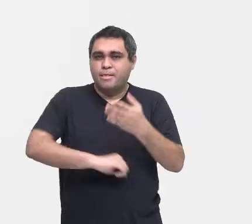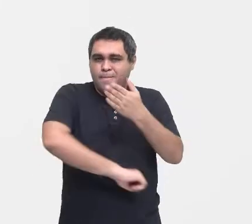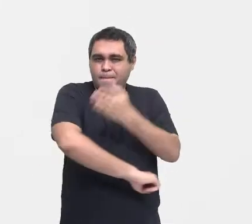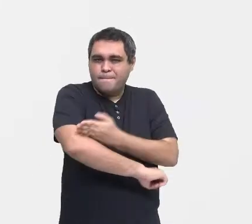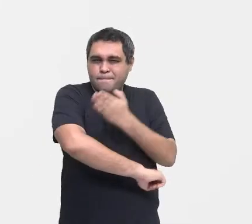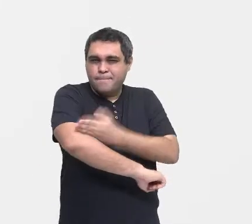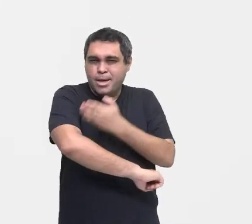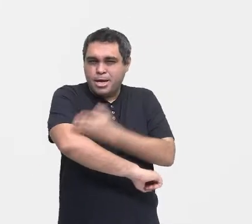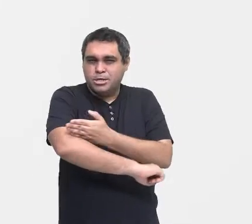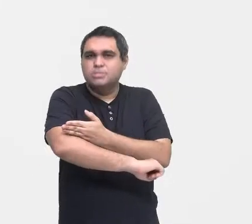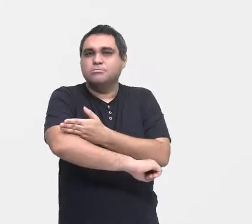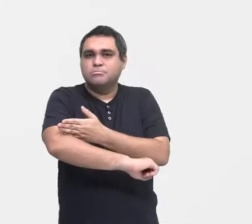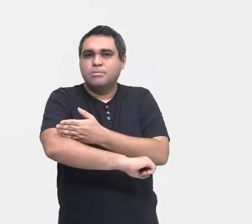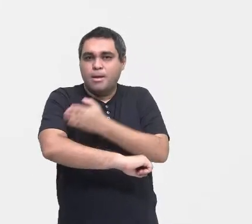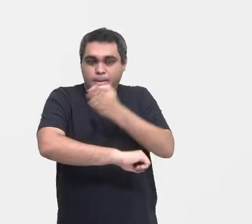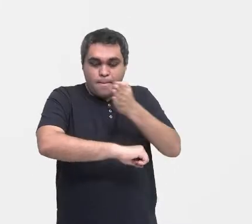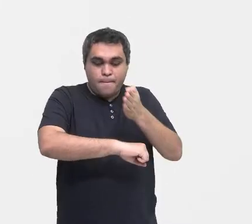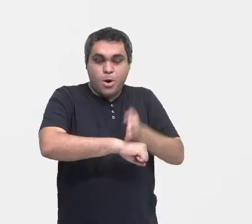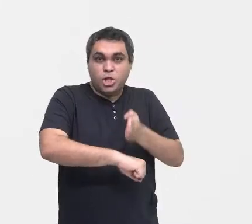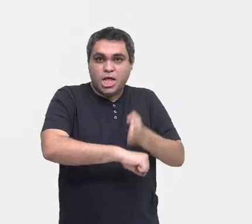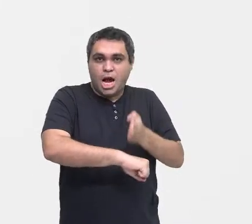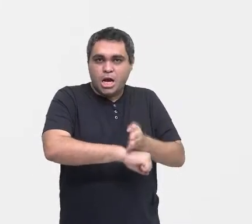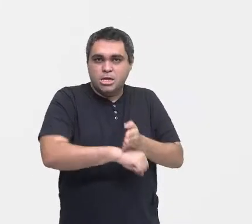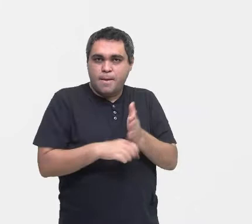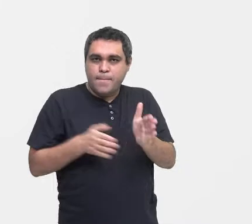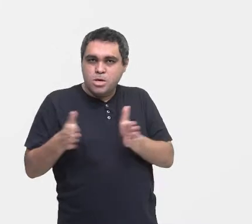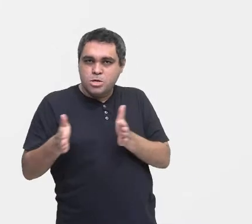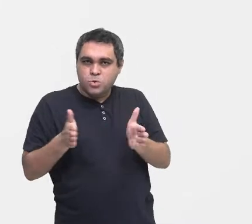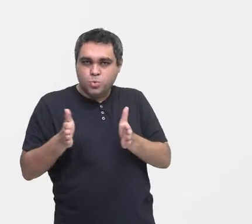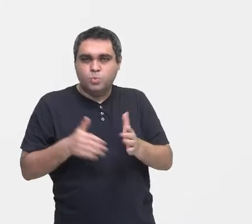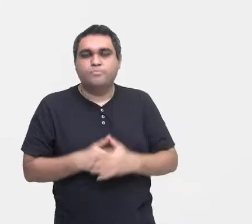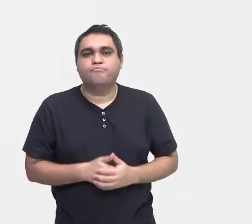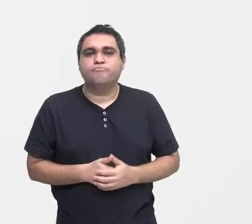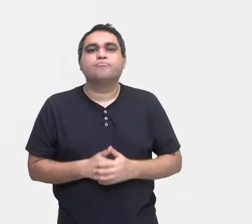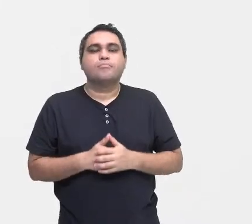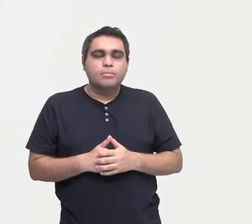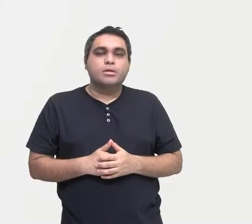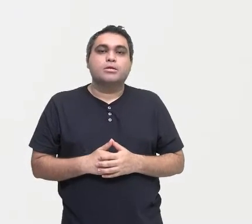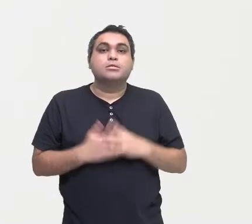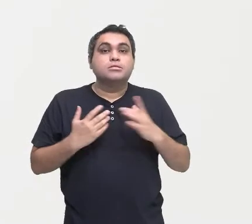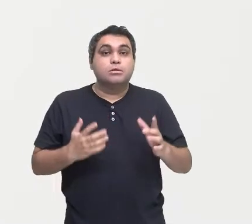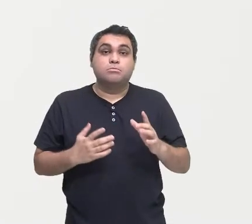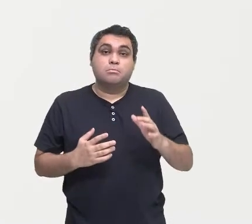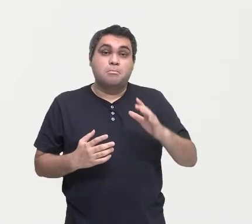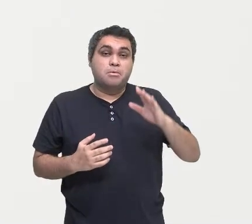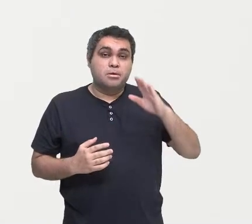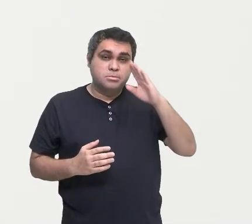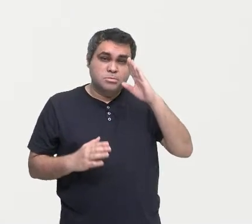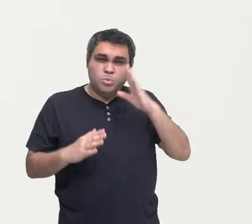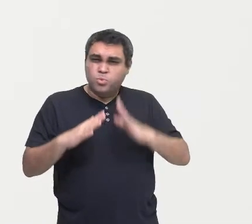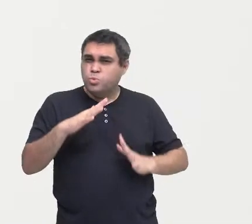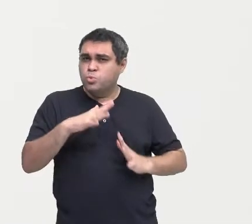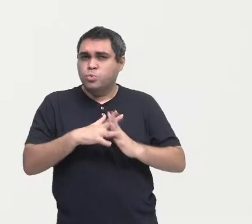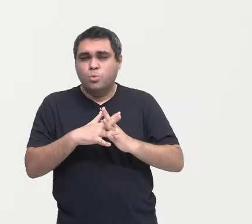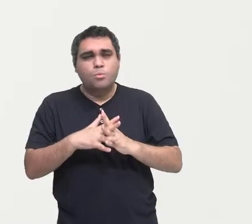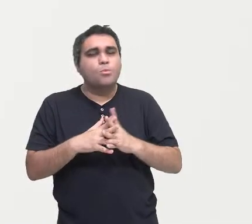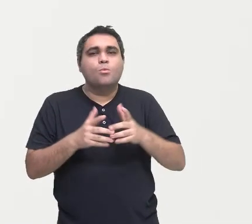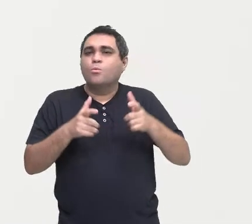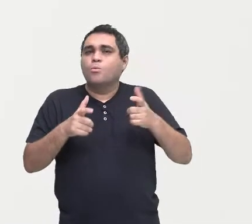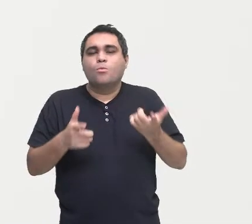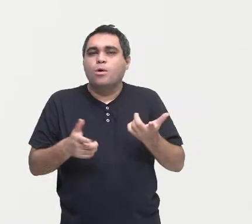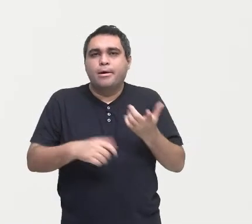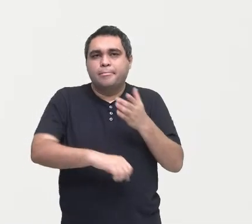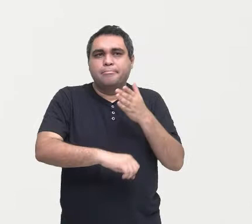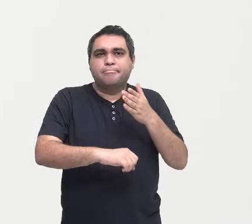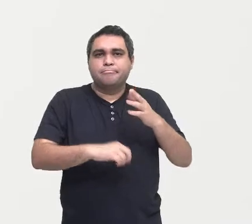Média para a Idade Moderna, no Renascimento. Ele alcançou plena maturidade ali, como eu falei, no Renascimento. O foco